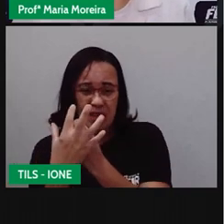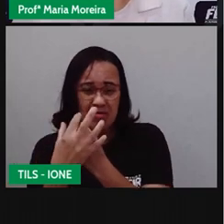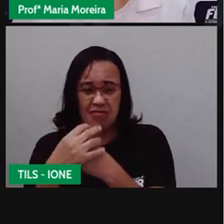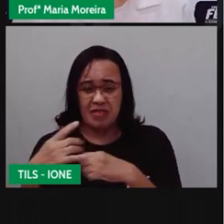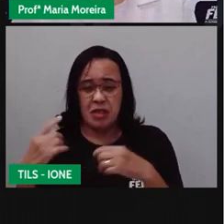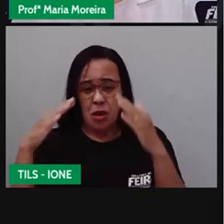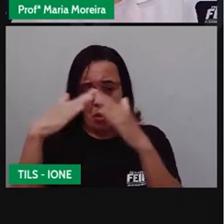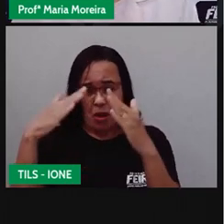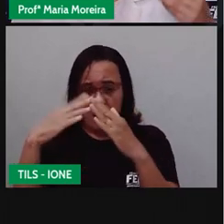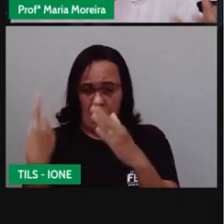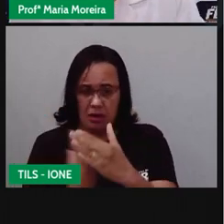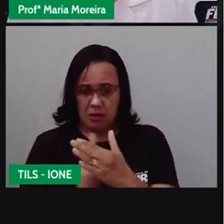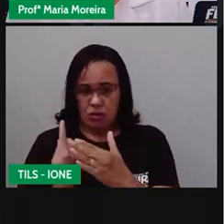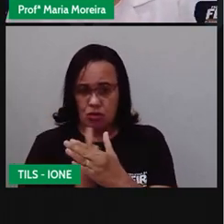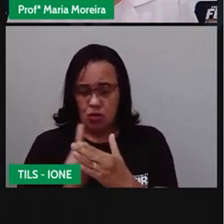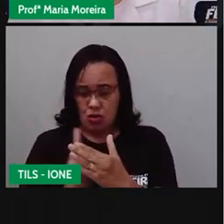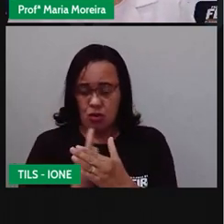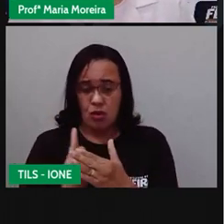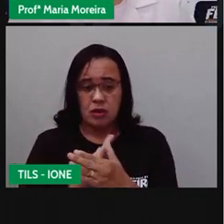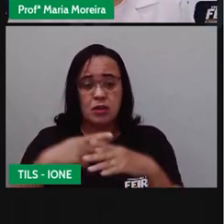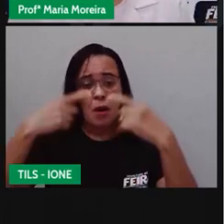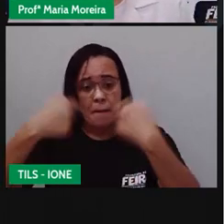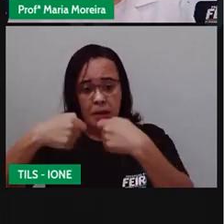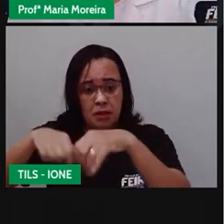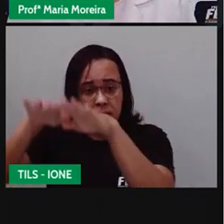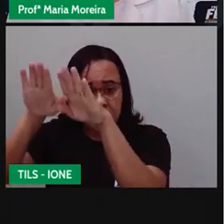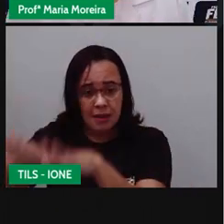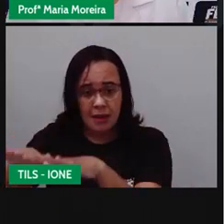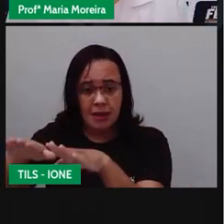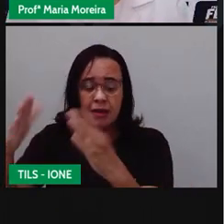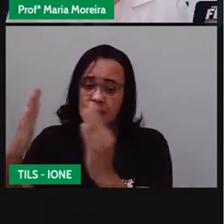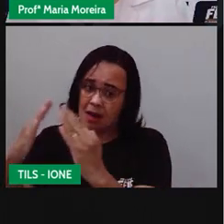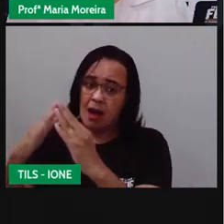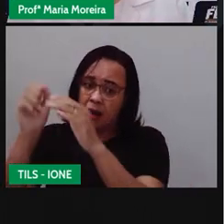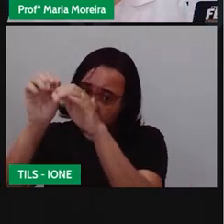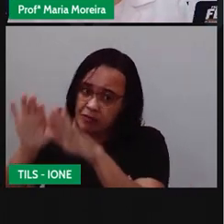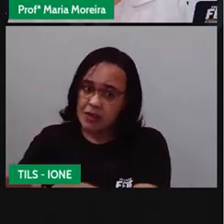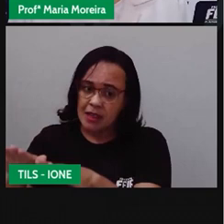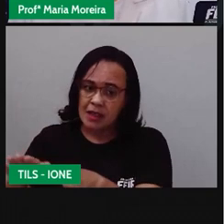isolamento social, que vocês precisam aí se manter em casa. Vocês